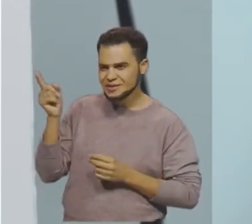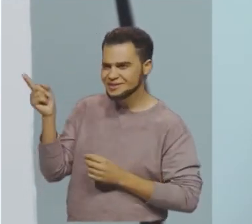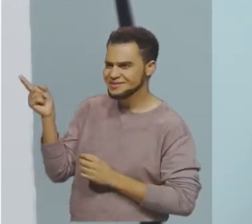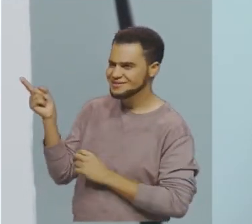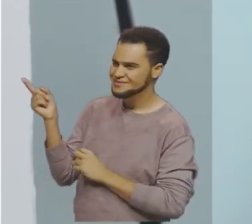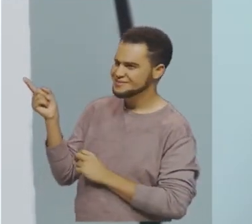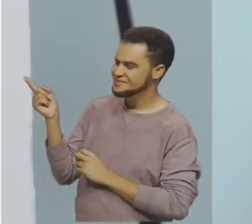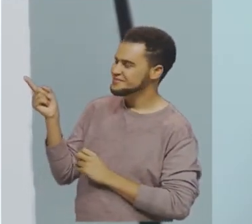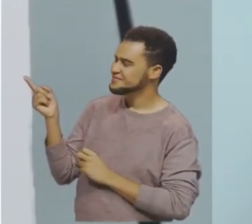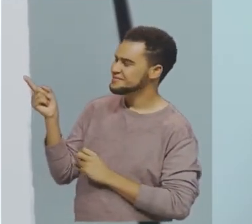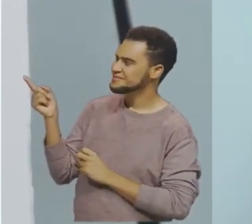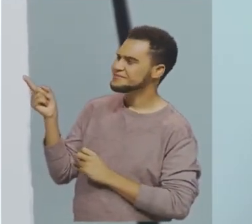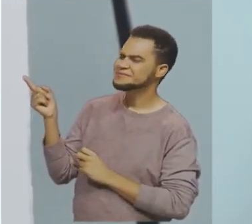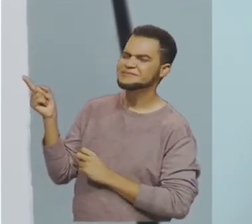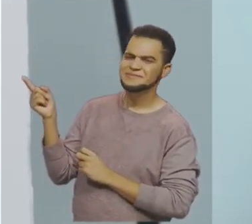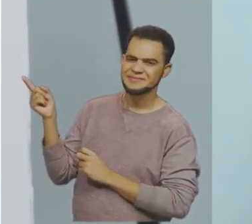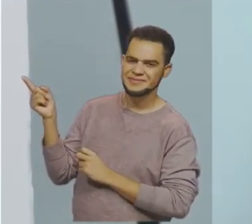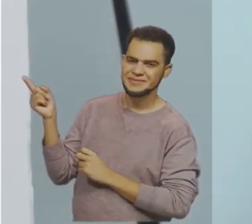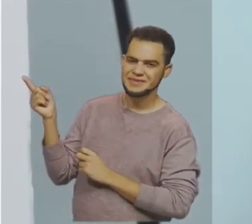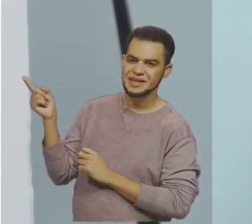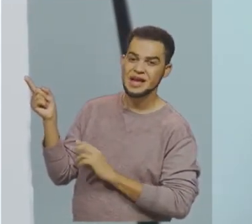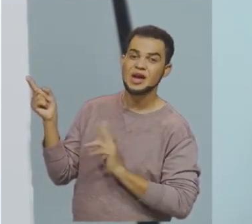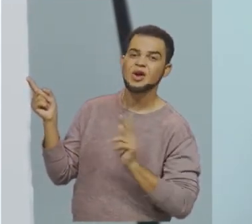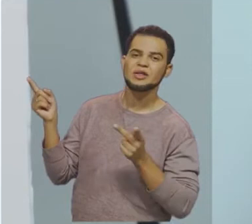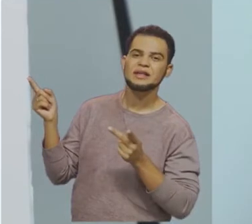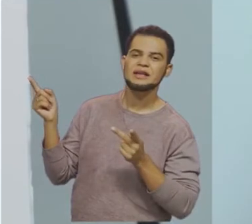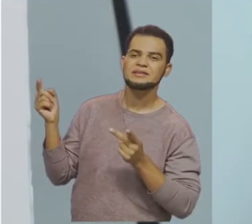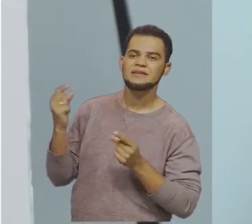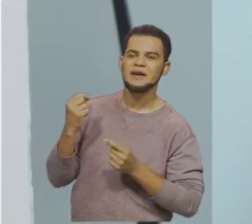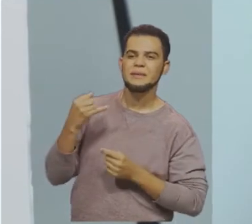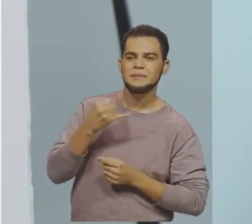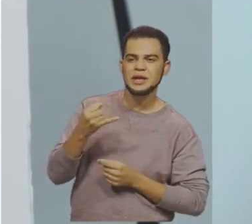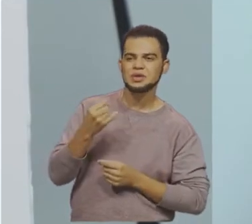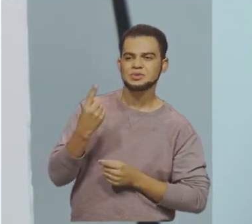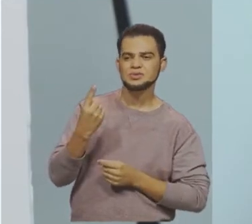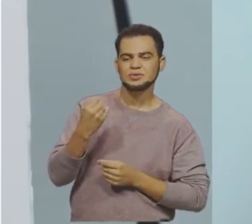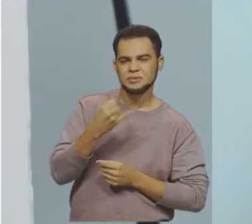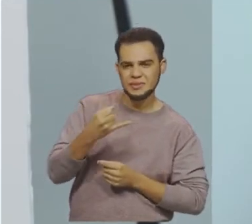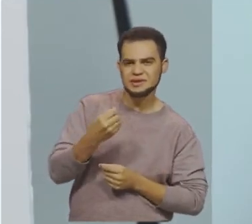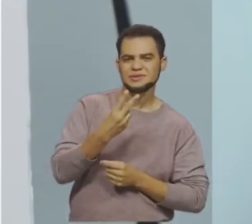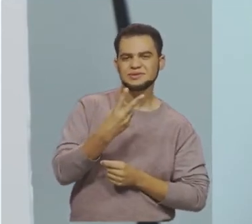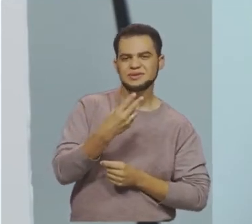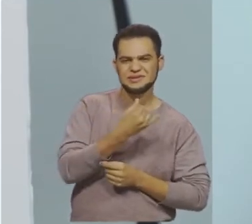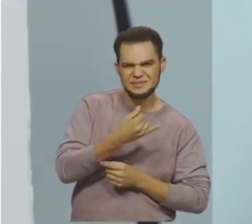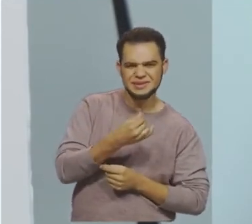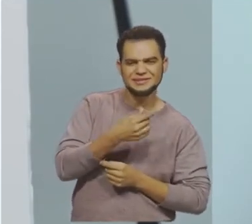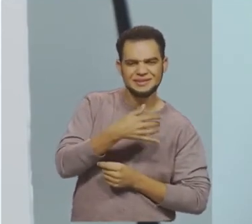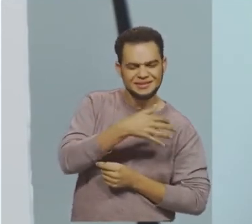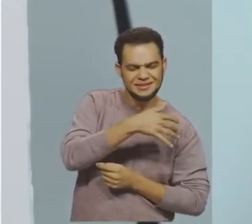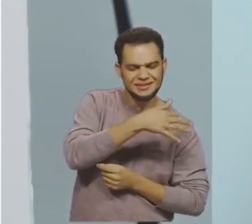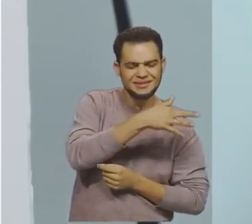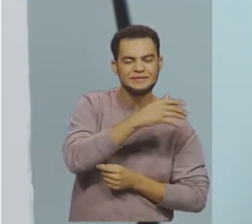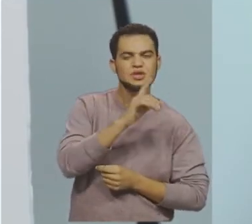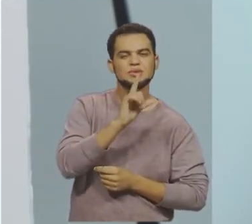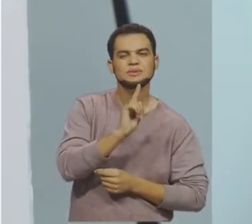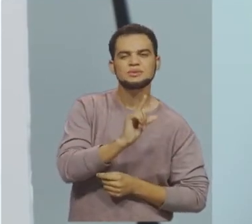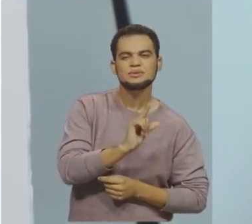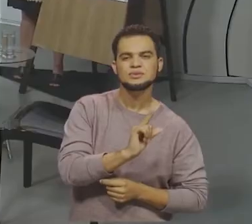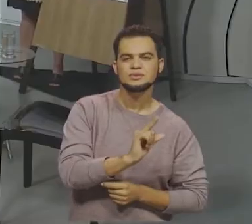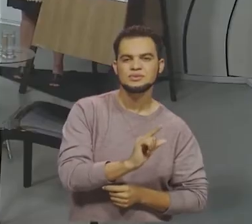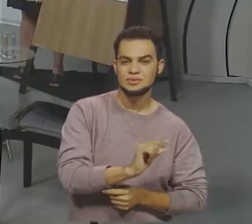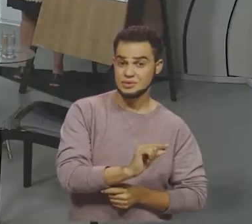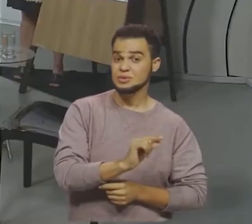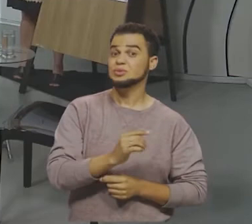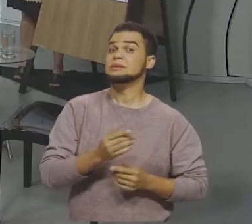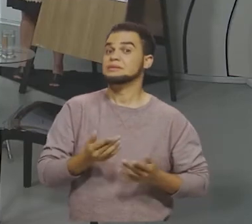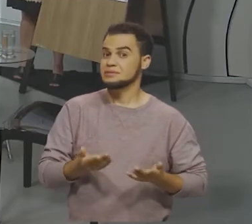Menos 2. E vai só o quê? Diminuindo. Então, nesse sentido, para cá, eu vou